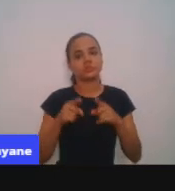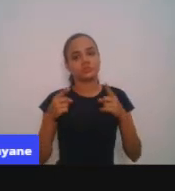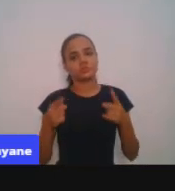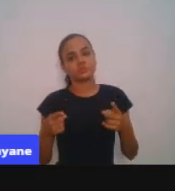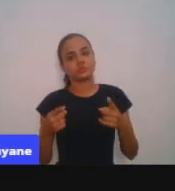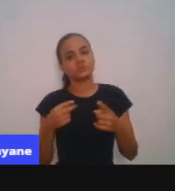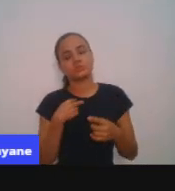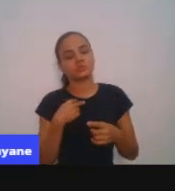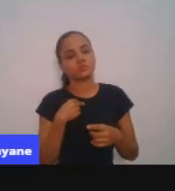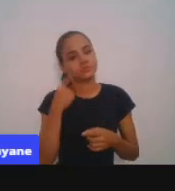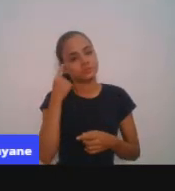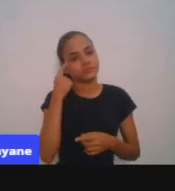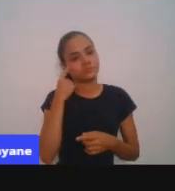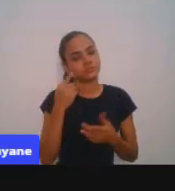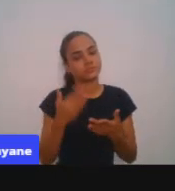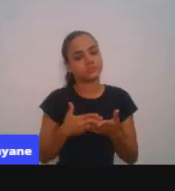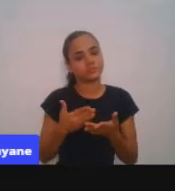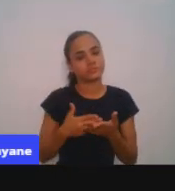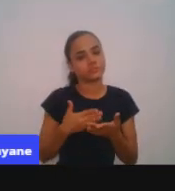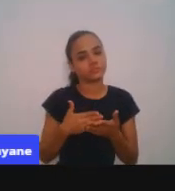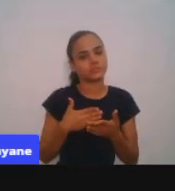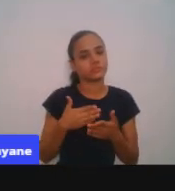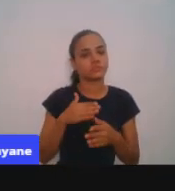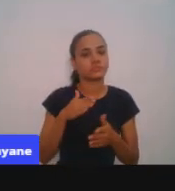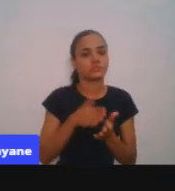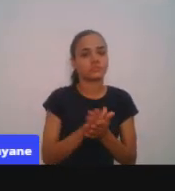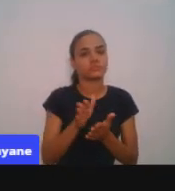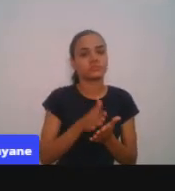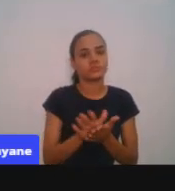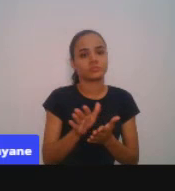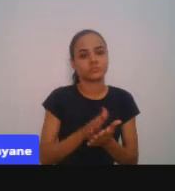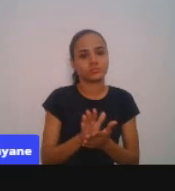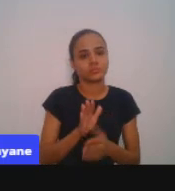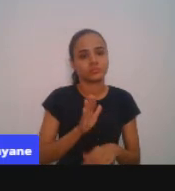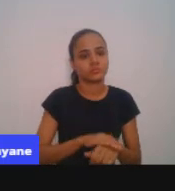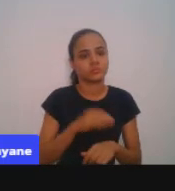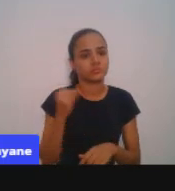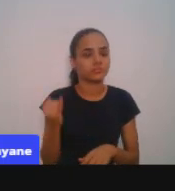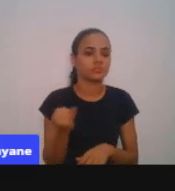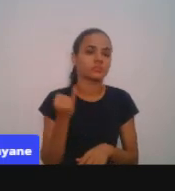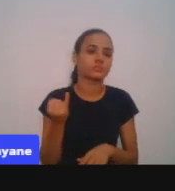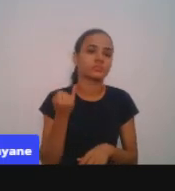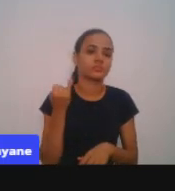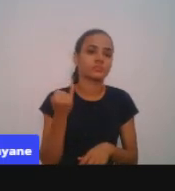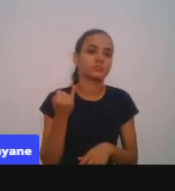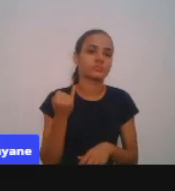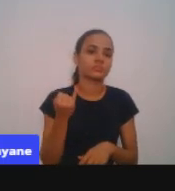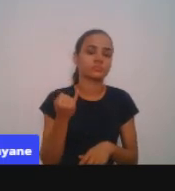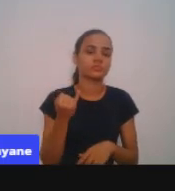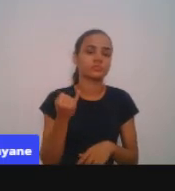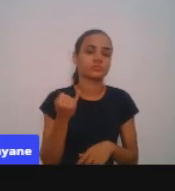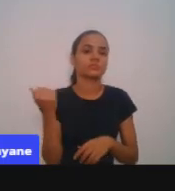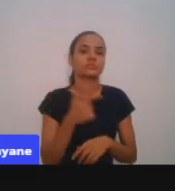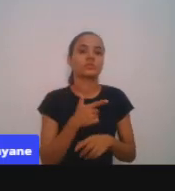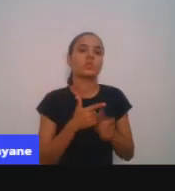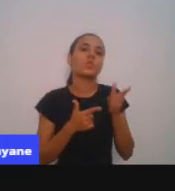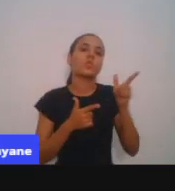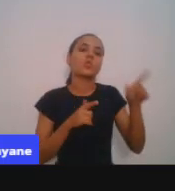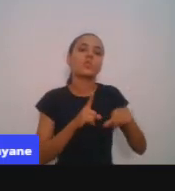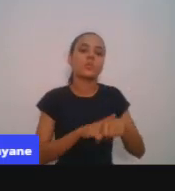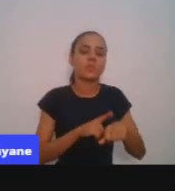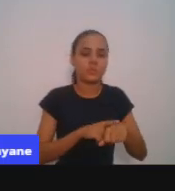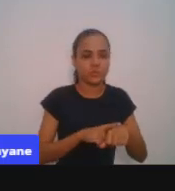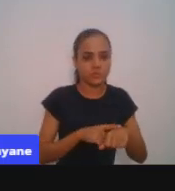atividades impressas, elas são mais importantes que os outros momentos de vivência das crianças. Não é isso. É que o caderno, nesse